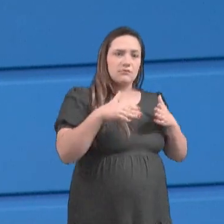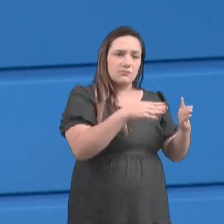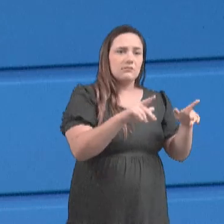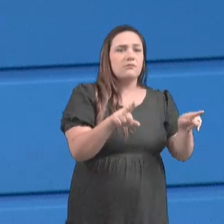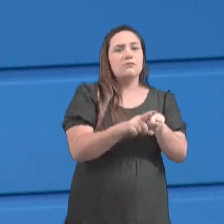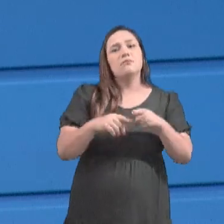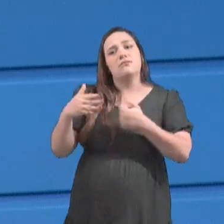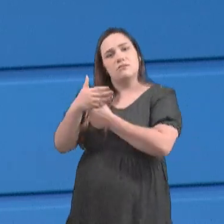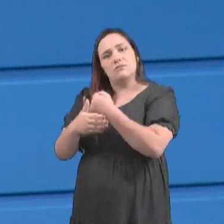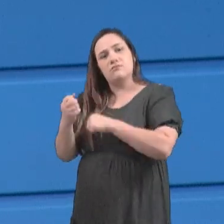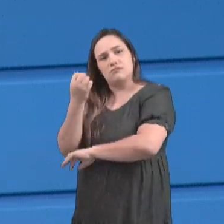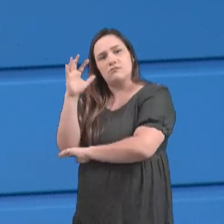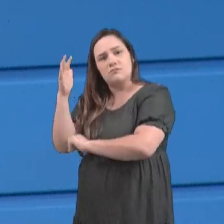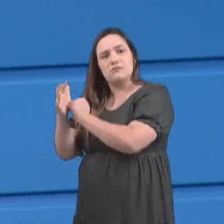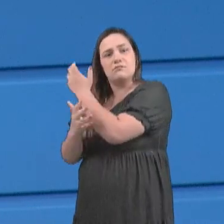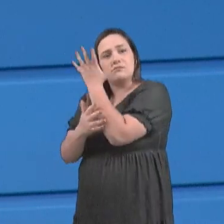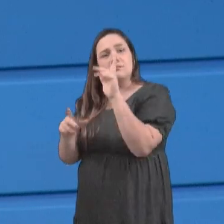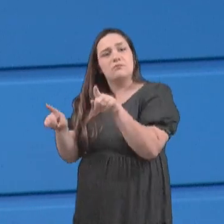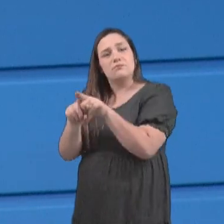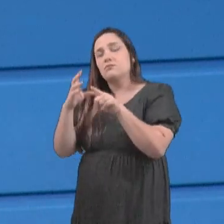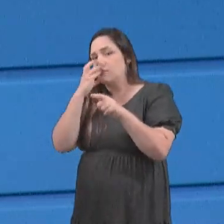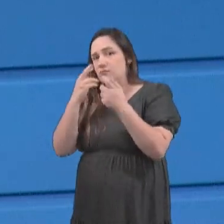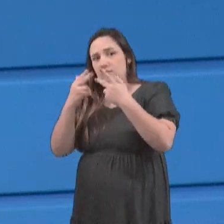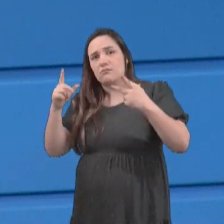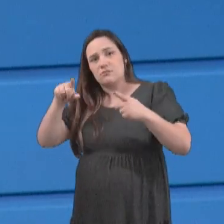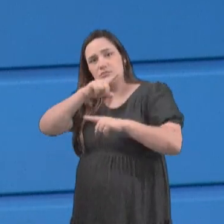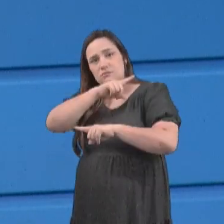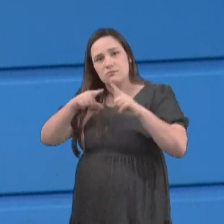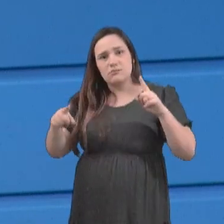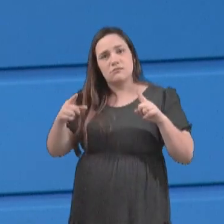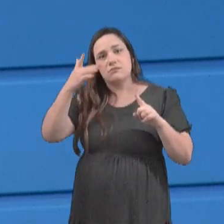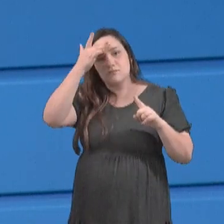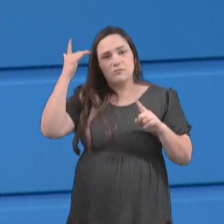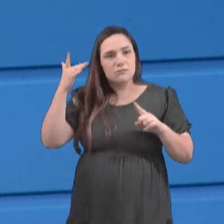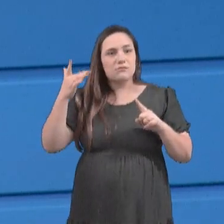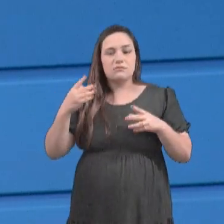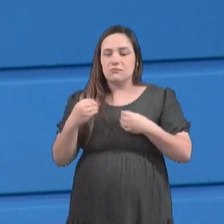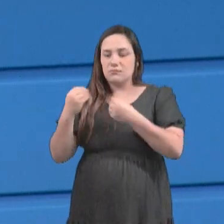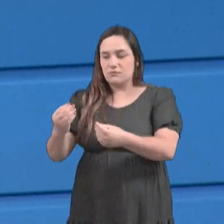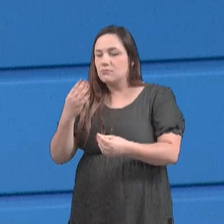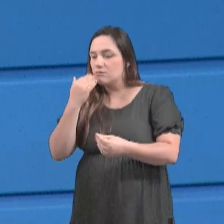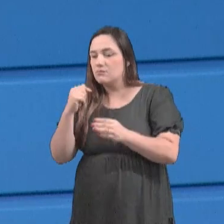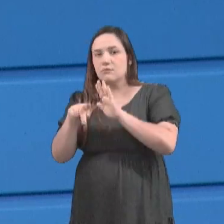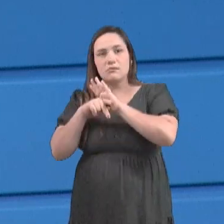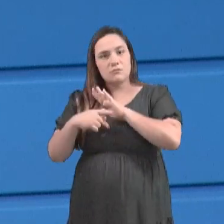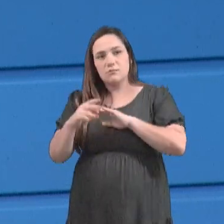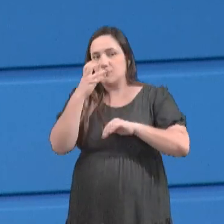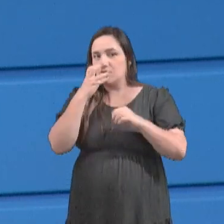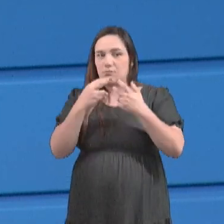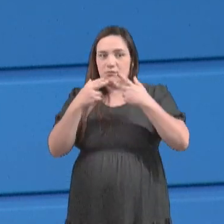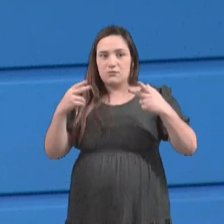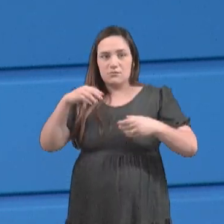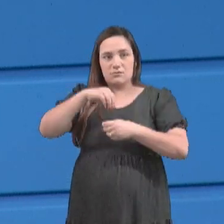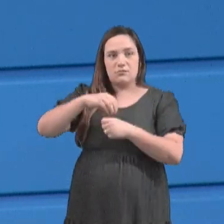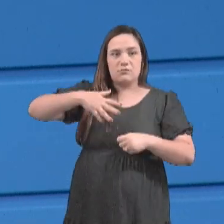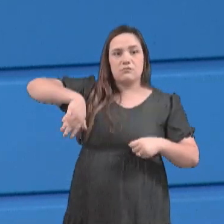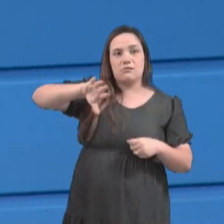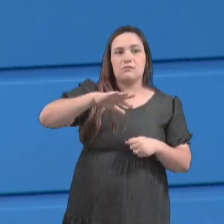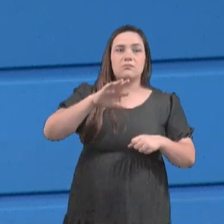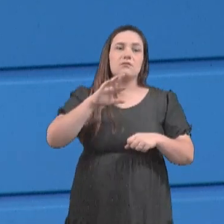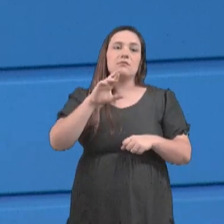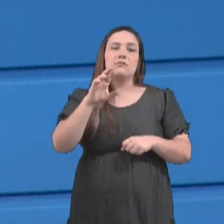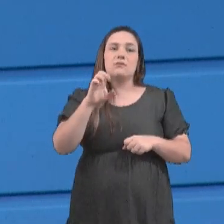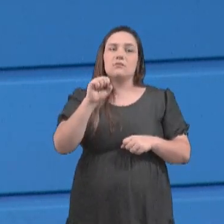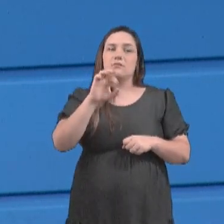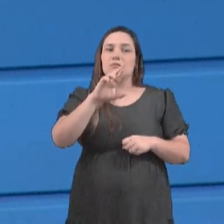as matas e os animais, para proibir que as pessoas deem alimentos para os animais que estão dentro